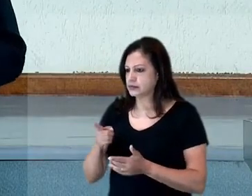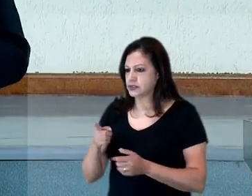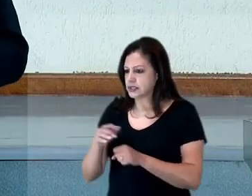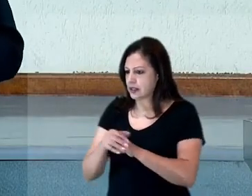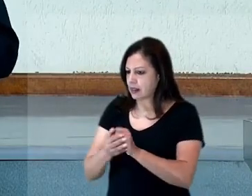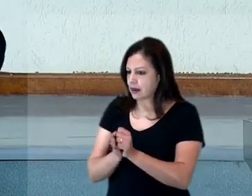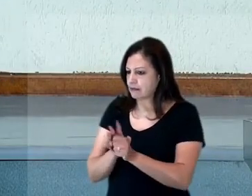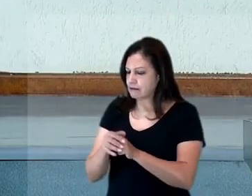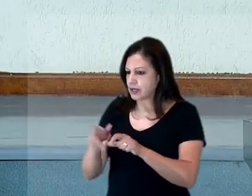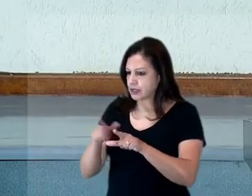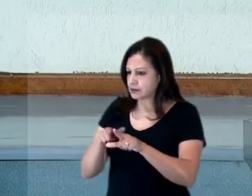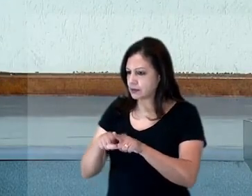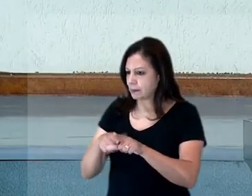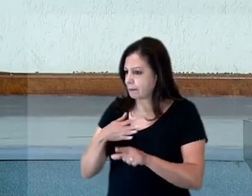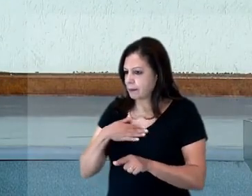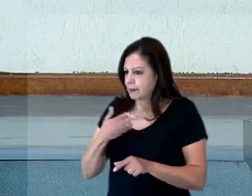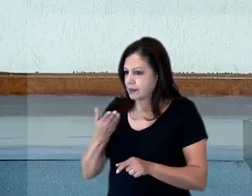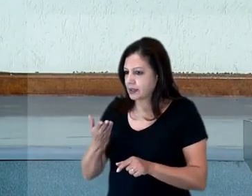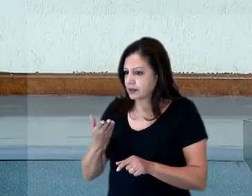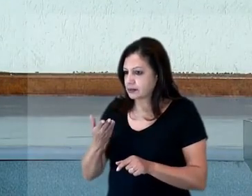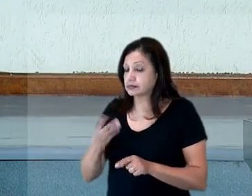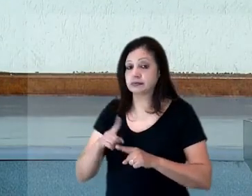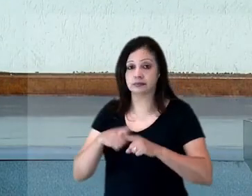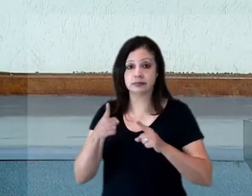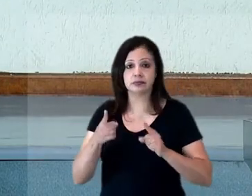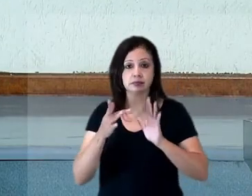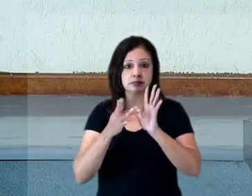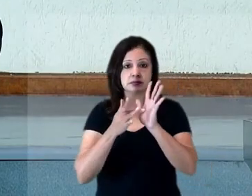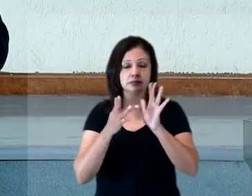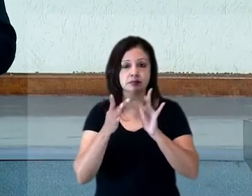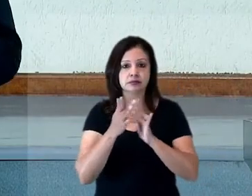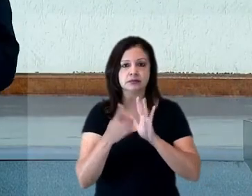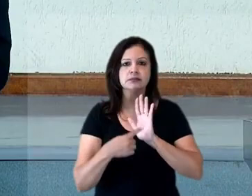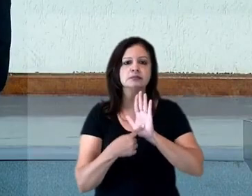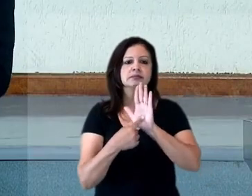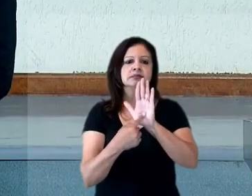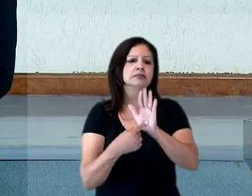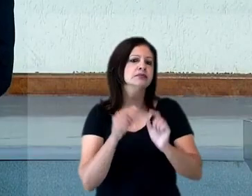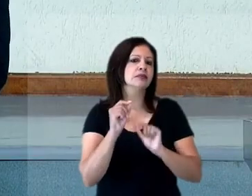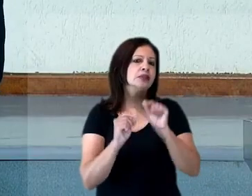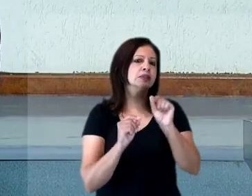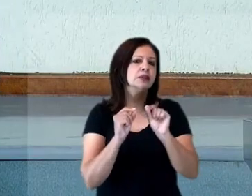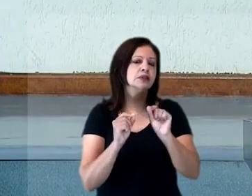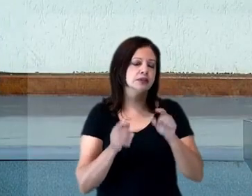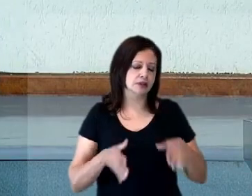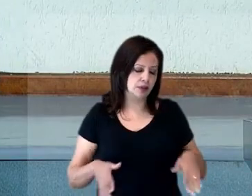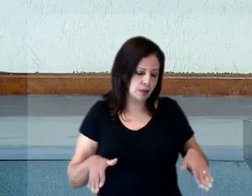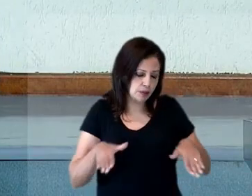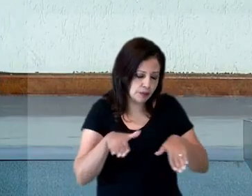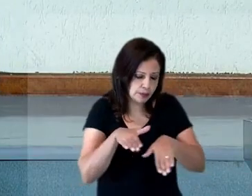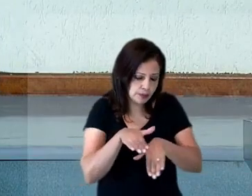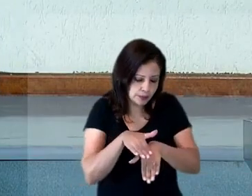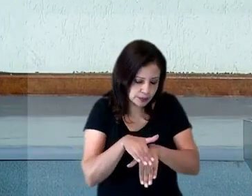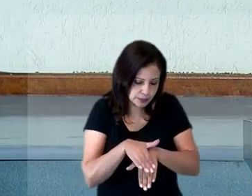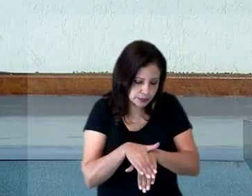ação, mas o Senhor Jesus ele demonstra aos discípulos a sua humildade,